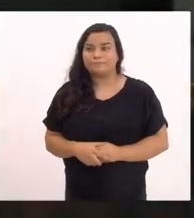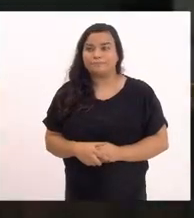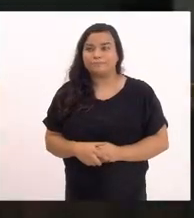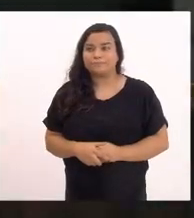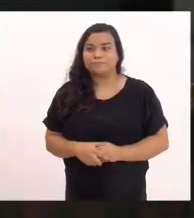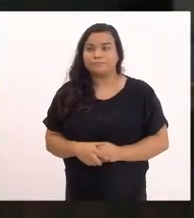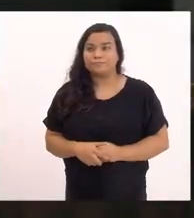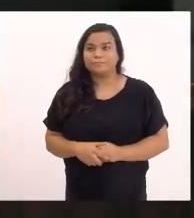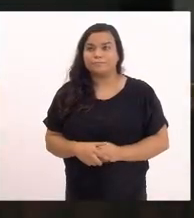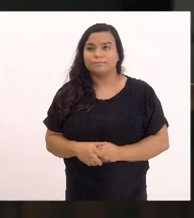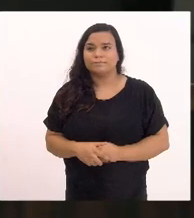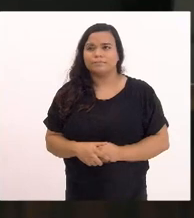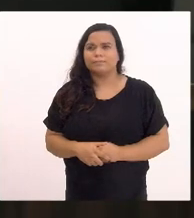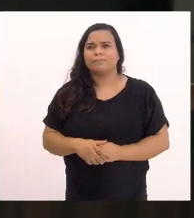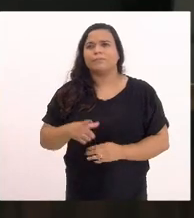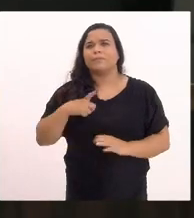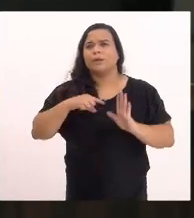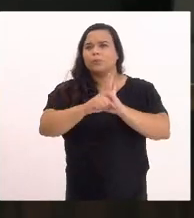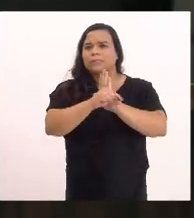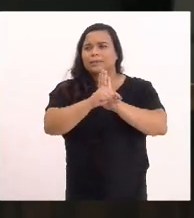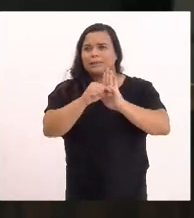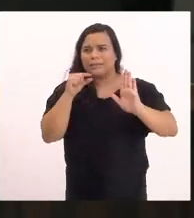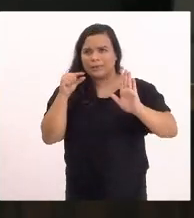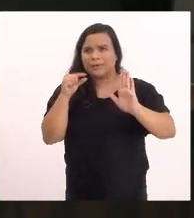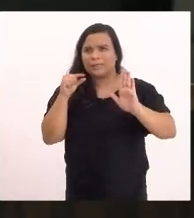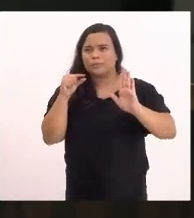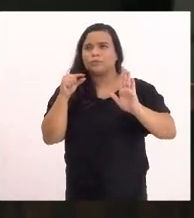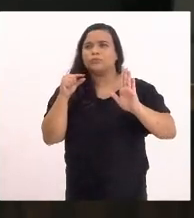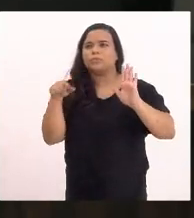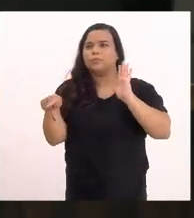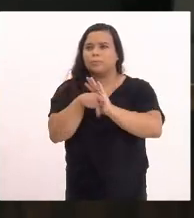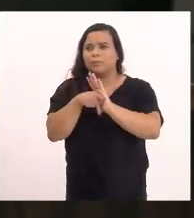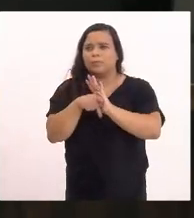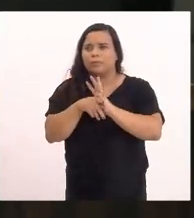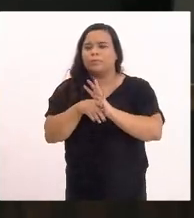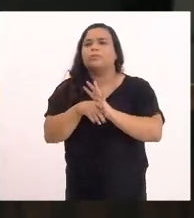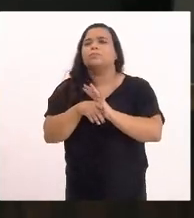Termo solene de posse. Parabenizar o Zelito aí.